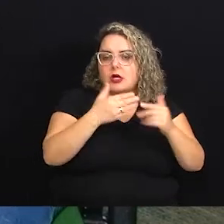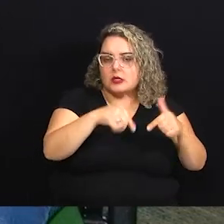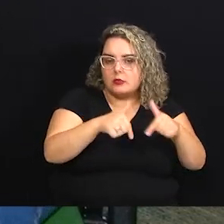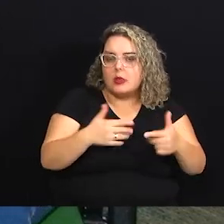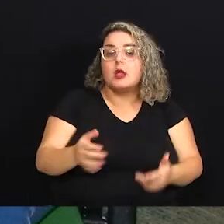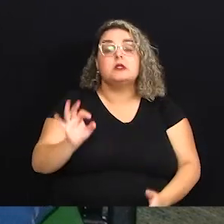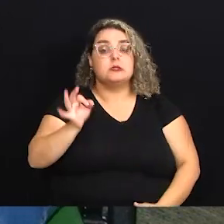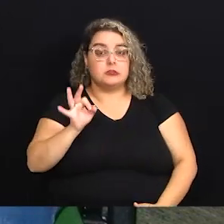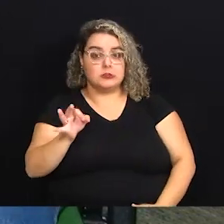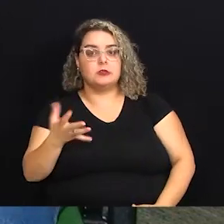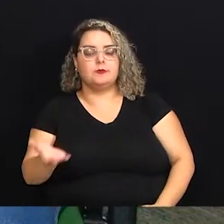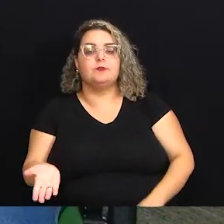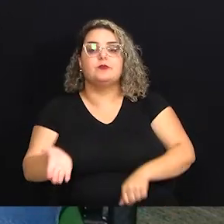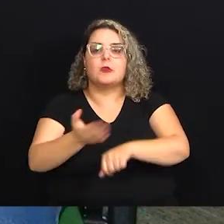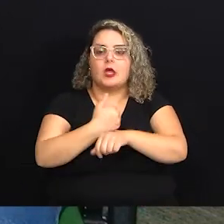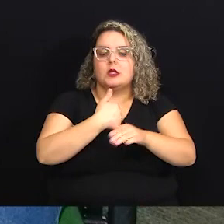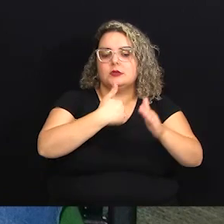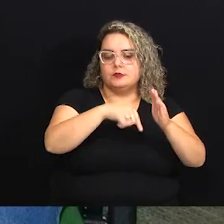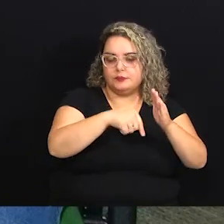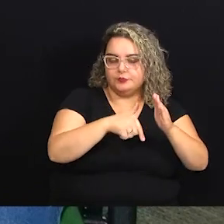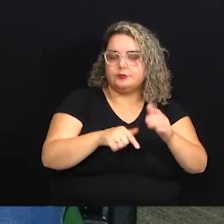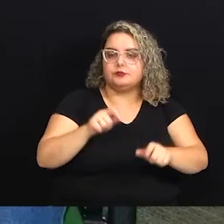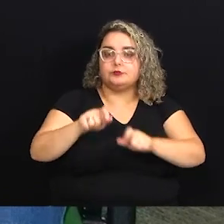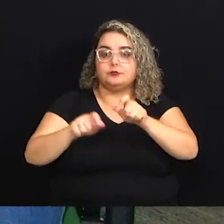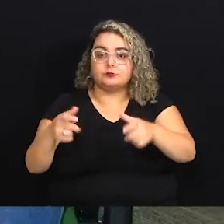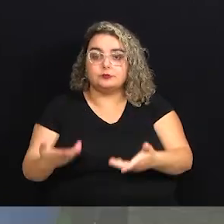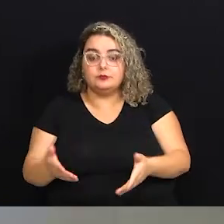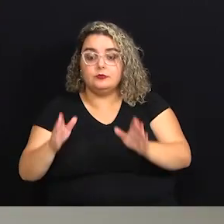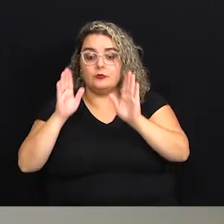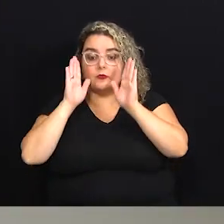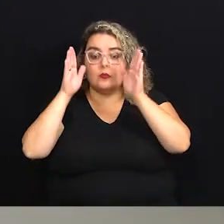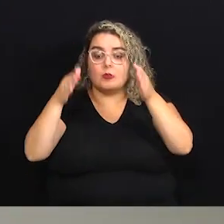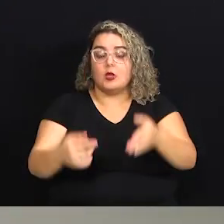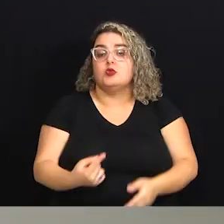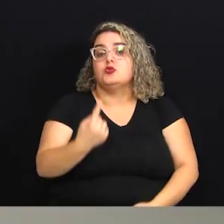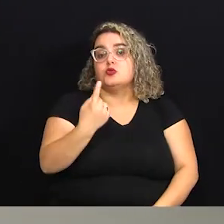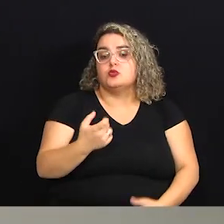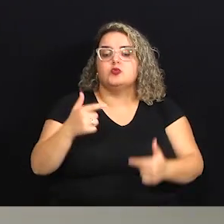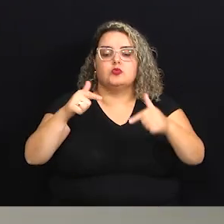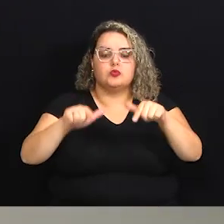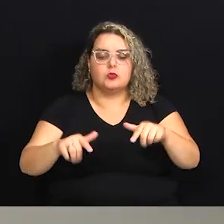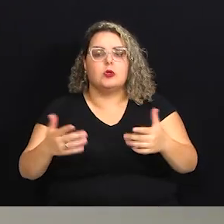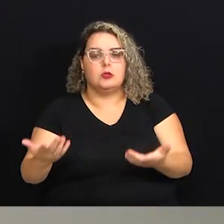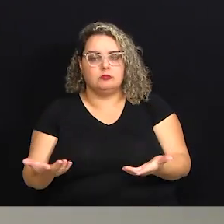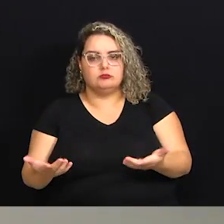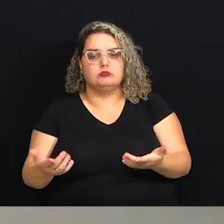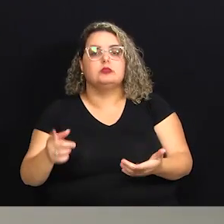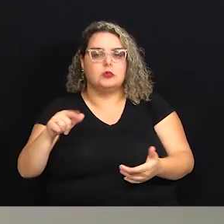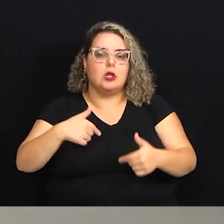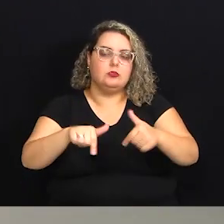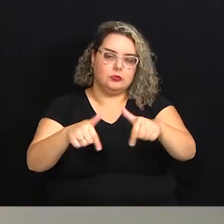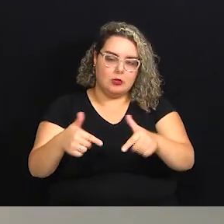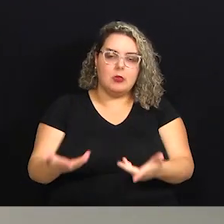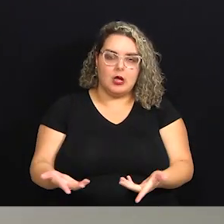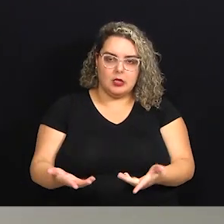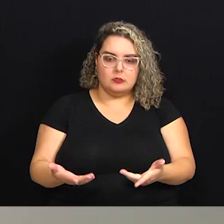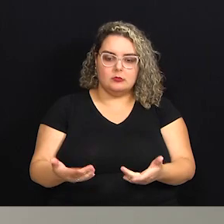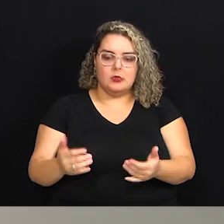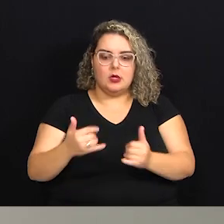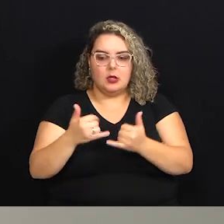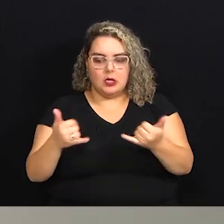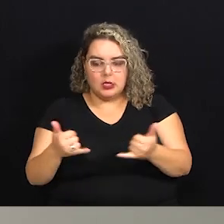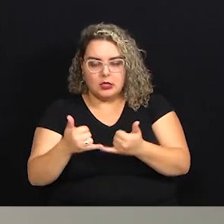Sim, com certeza. Antes do home office, as pessoas estavam concentradas em um único ambiente, elas estavam no ambiente de